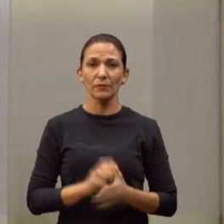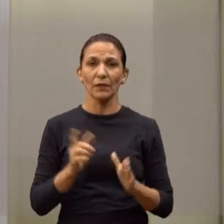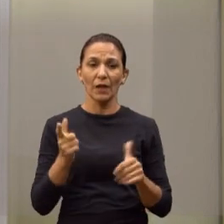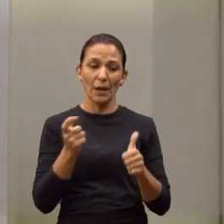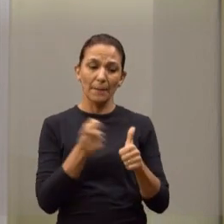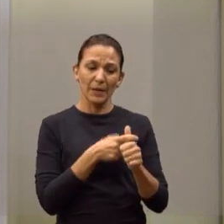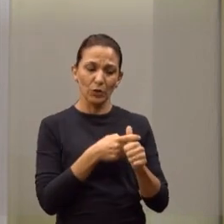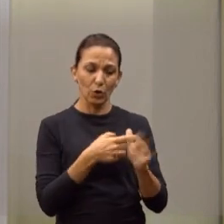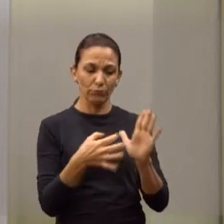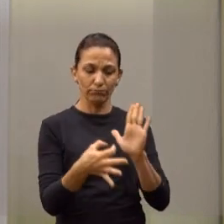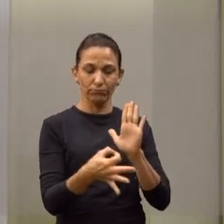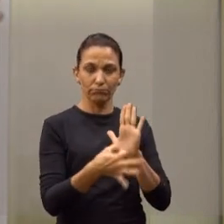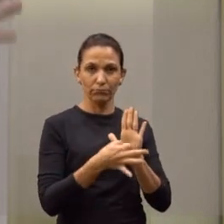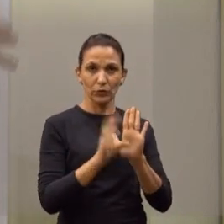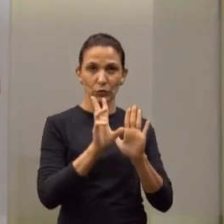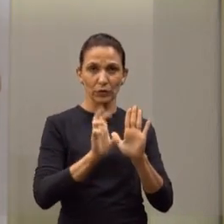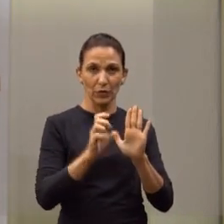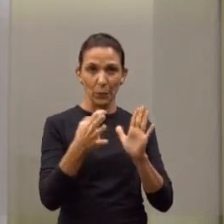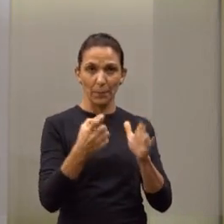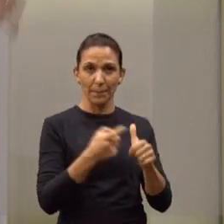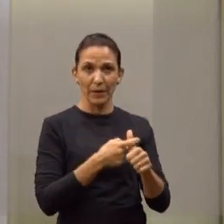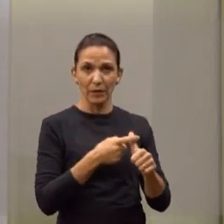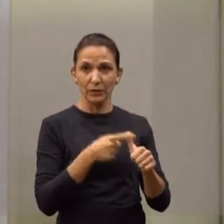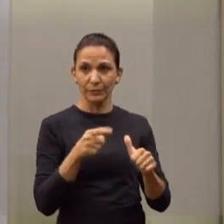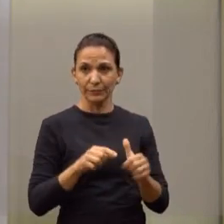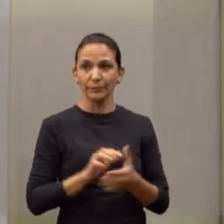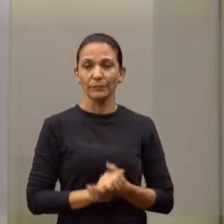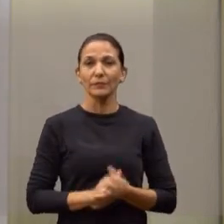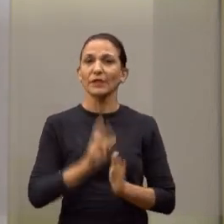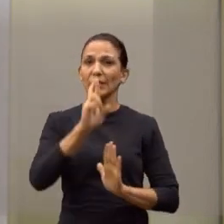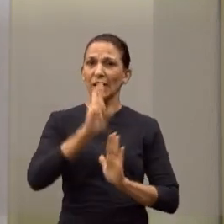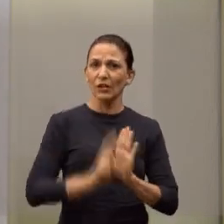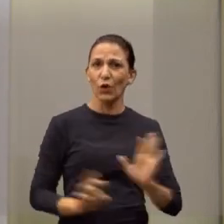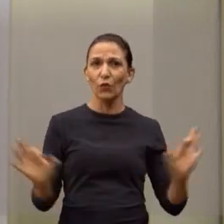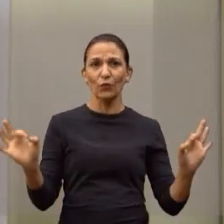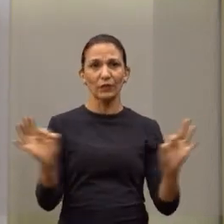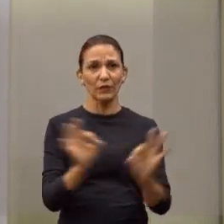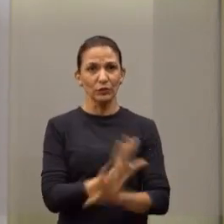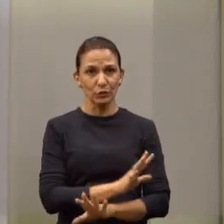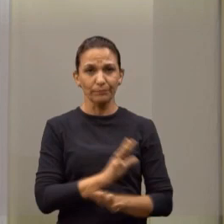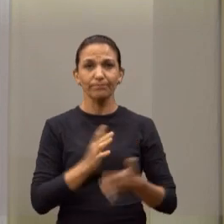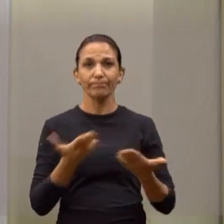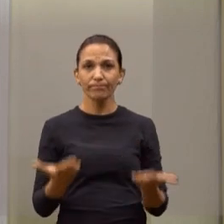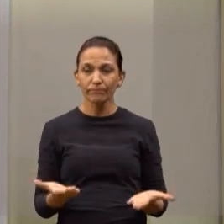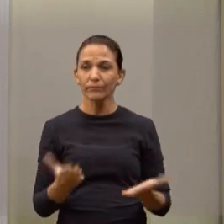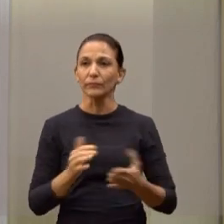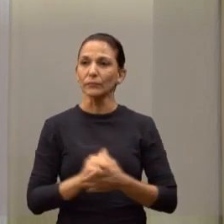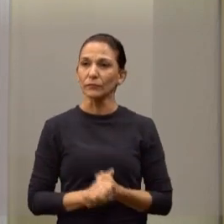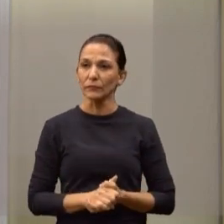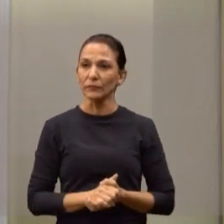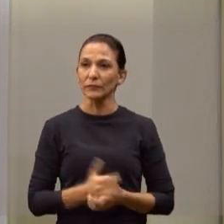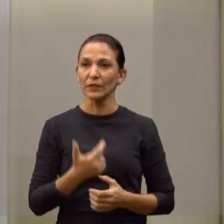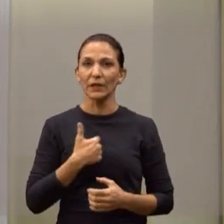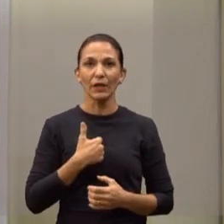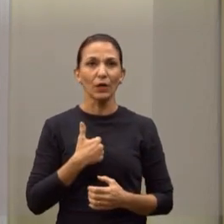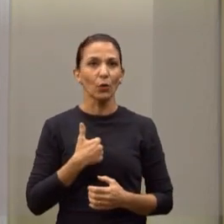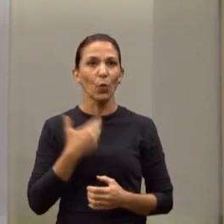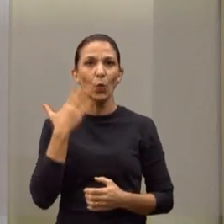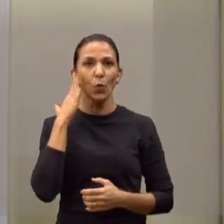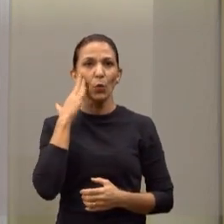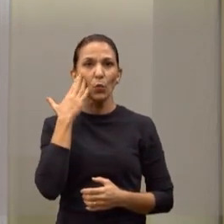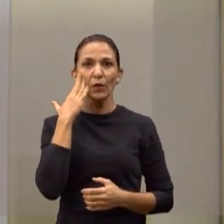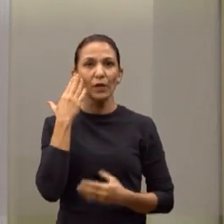rapidinho é deixar frizado sem finalizou entregou relatório final enfim mas eu não consigo entender